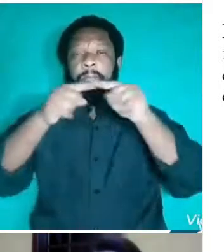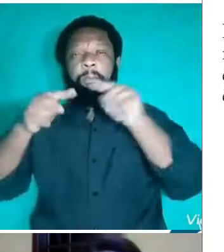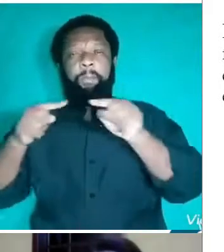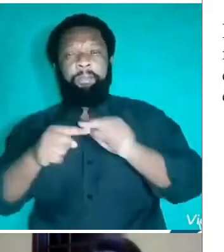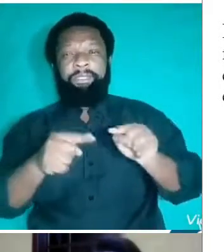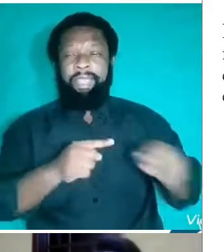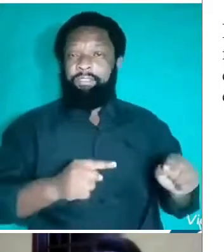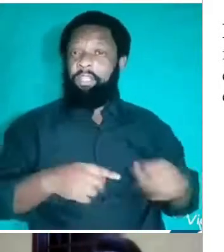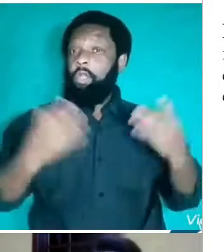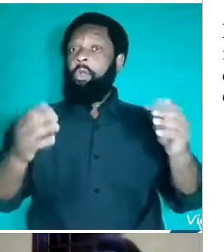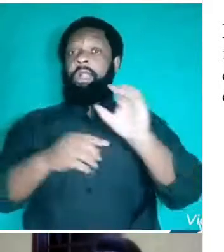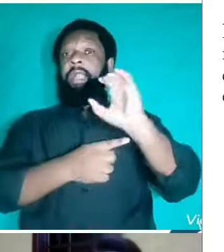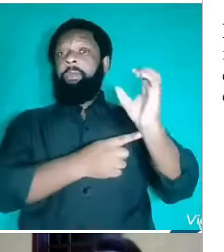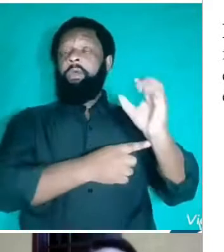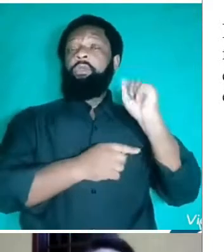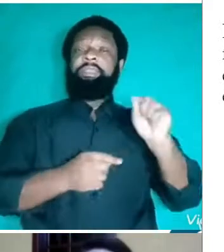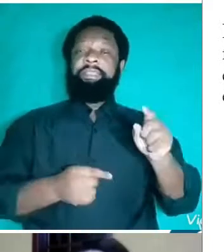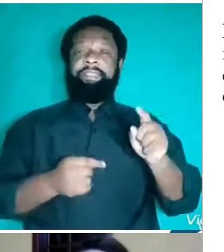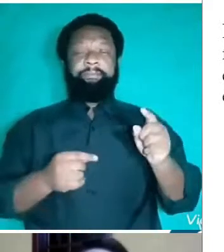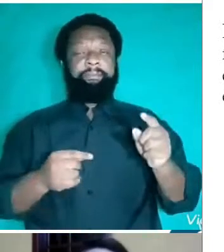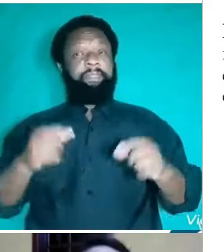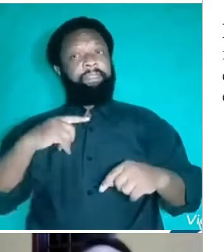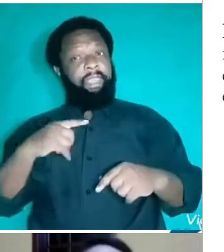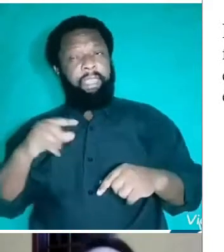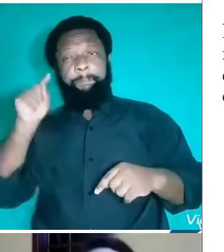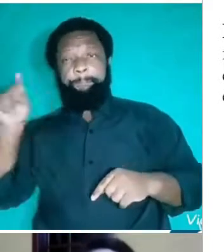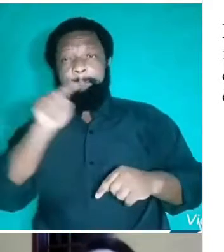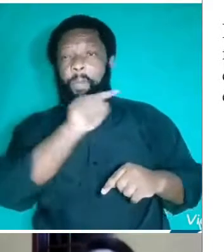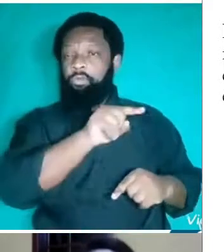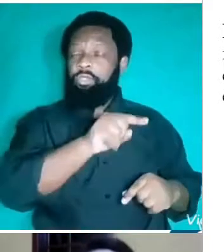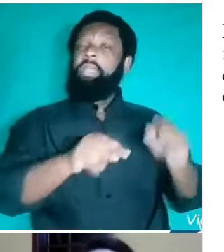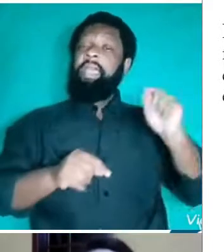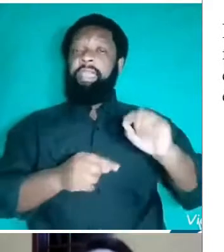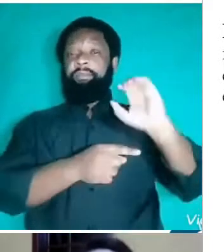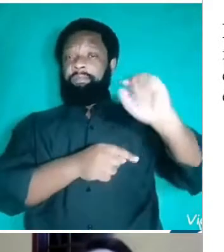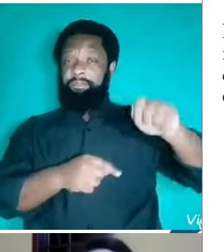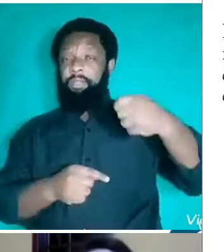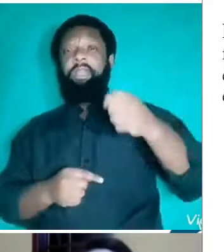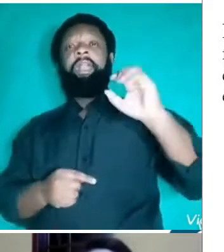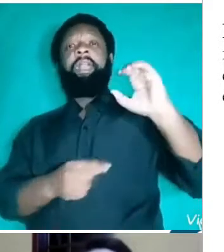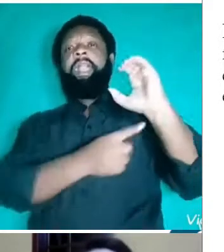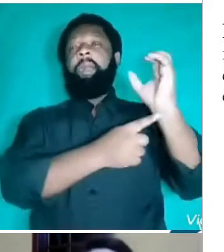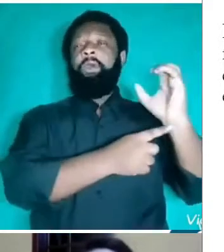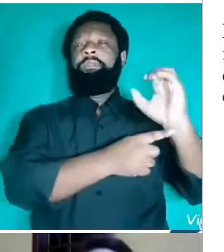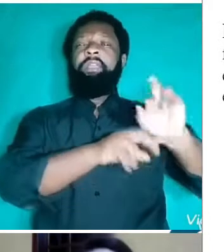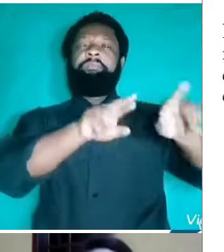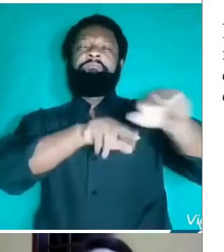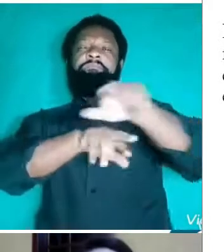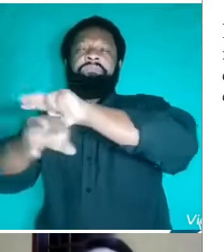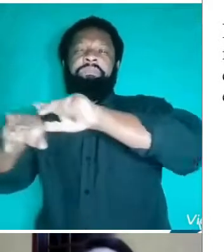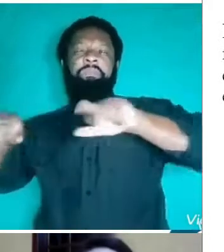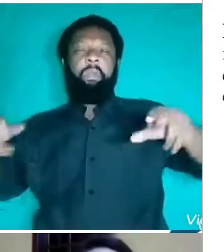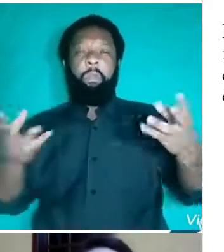Aqui, aqui, aqui, aqui e assim por diante. Então, percebam que esse carbono aqui, ele está